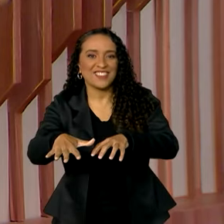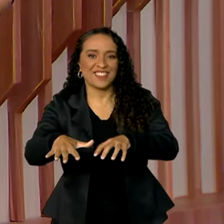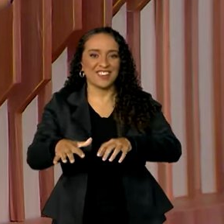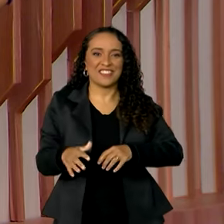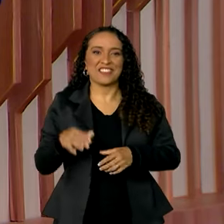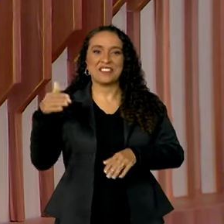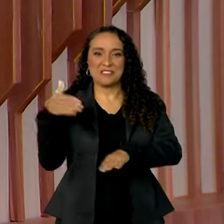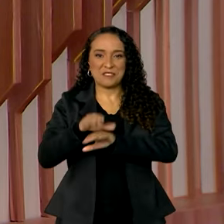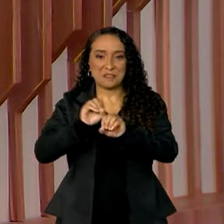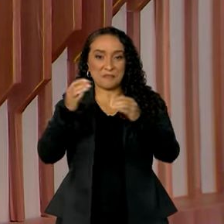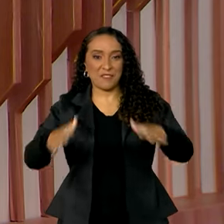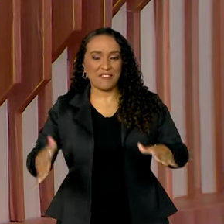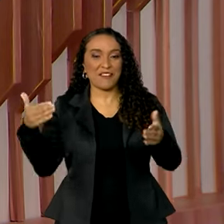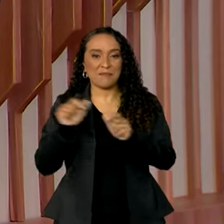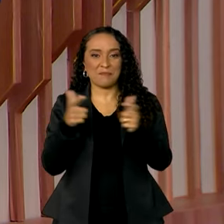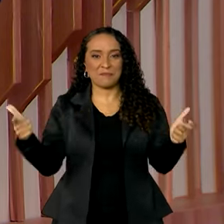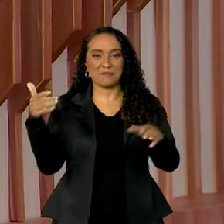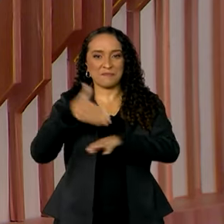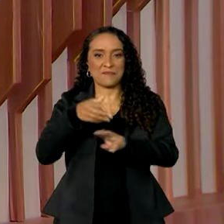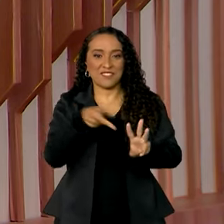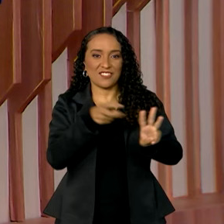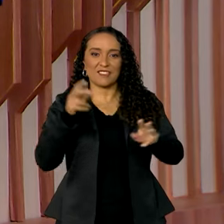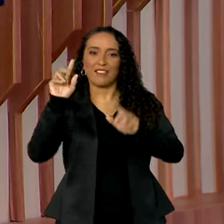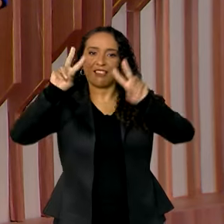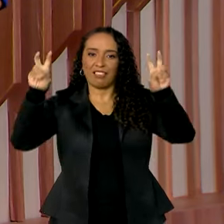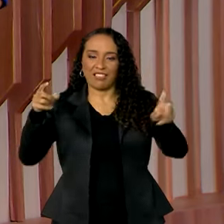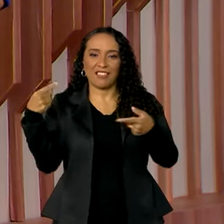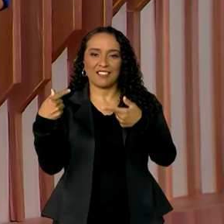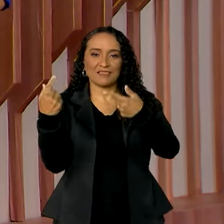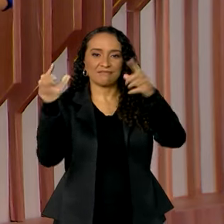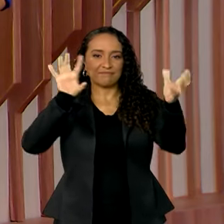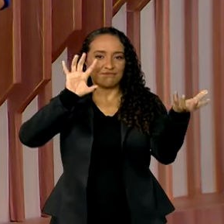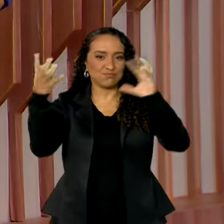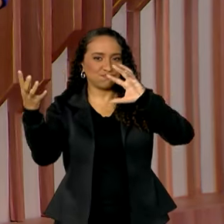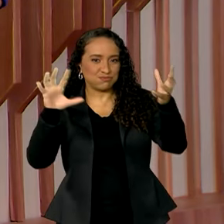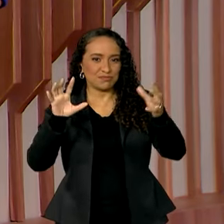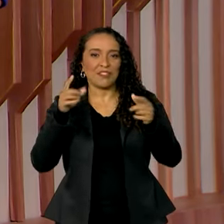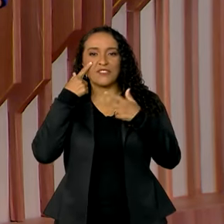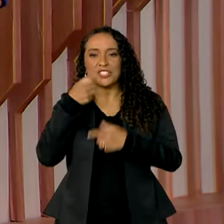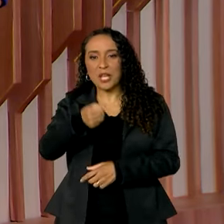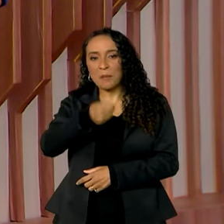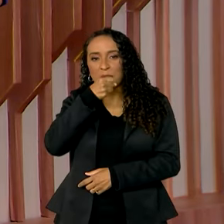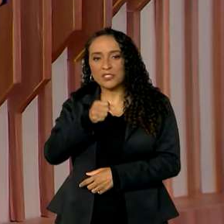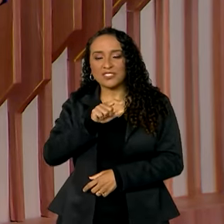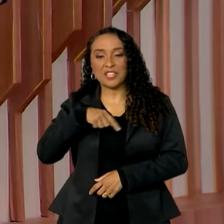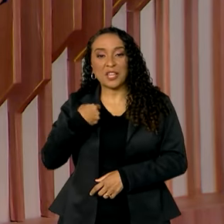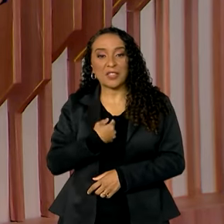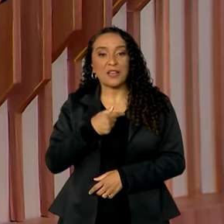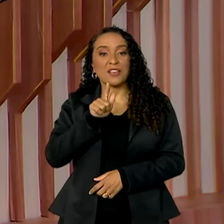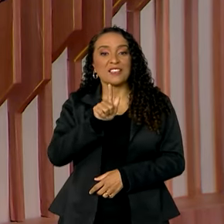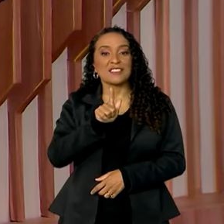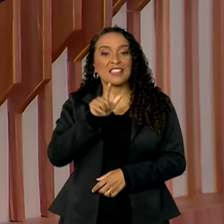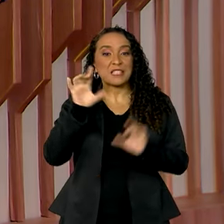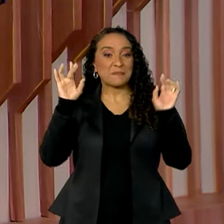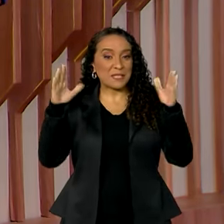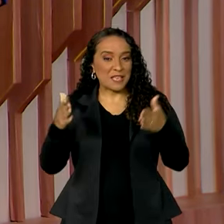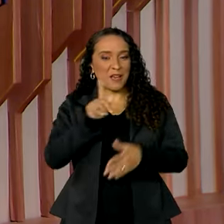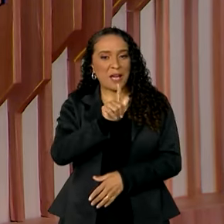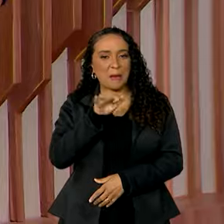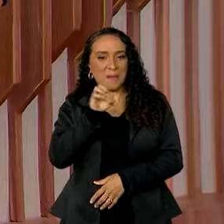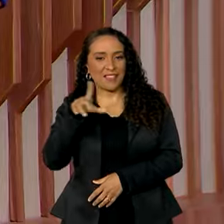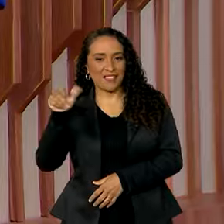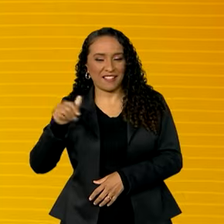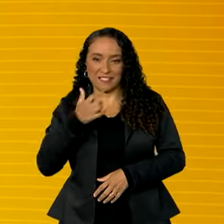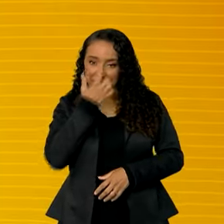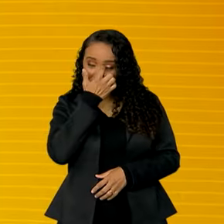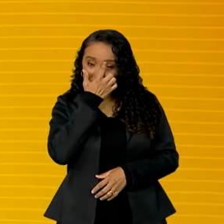ampliar a participação indígena nos debates sobre mudanças climáticas. Veja na reportagem da nossa enviada especial, Gabriela Noronha.